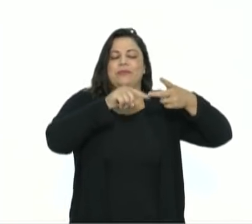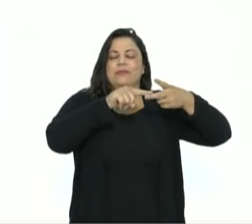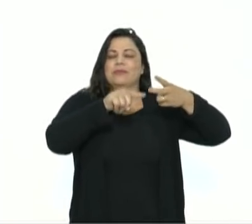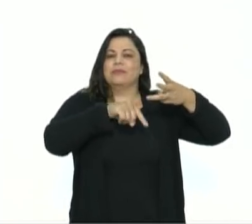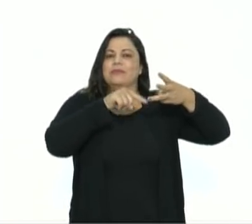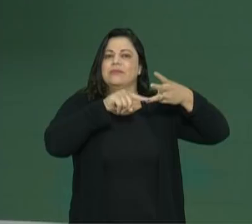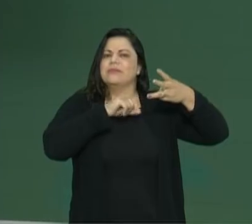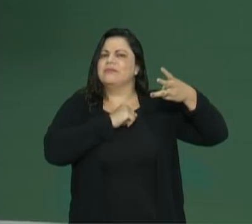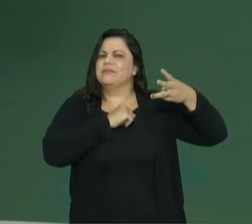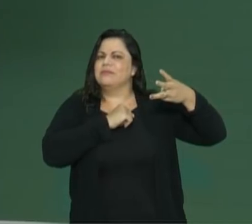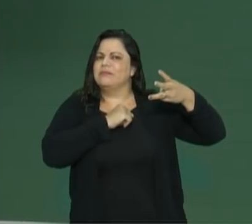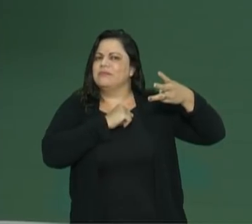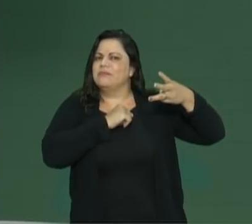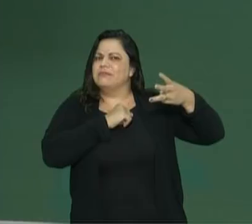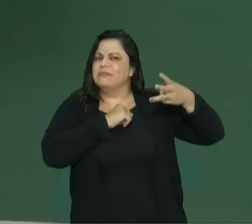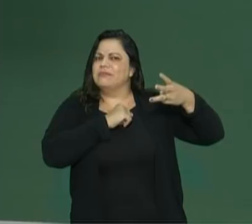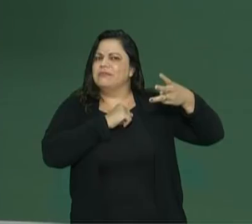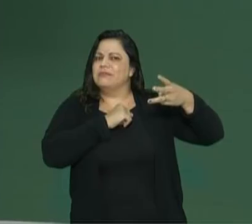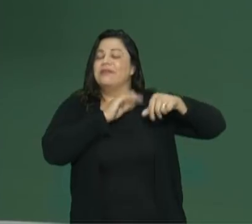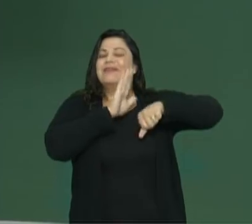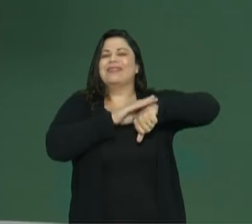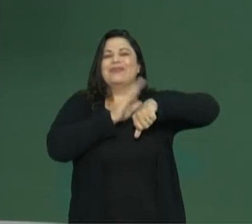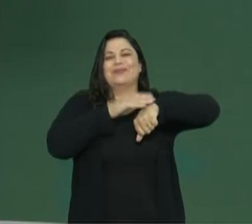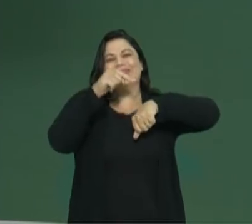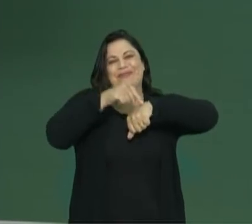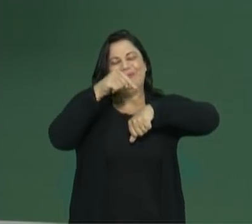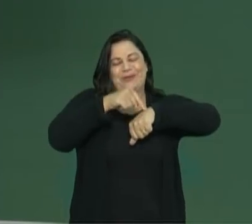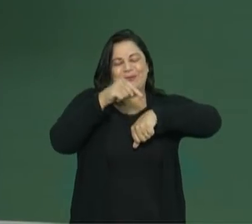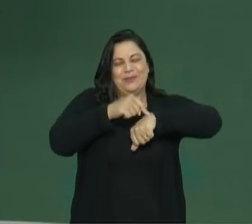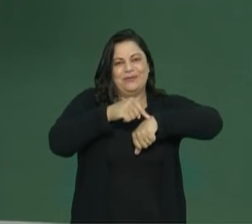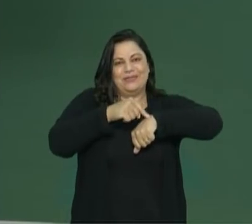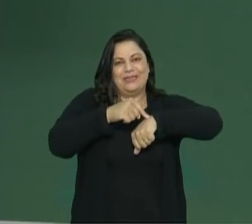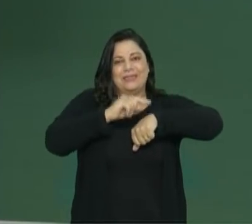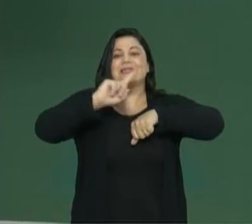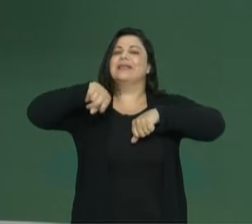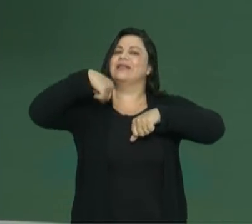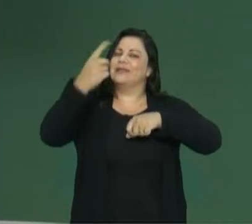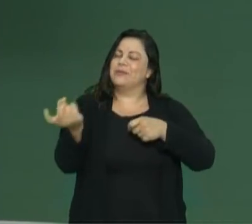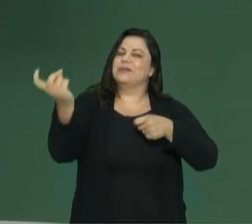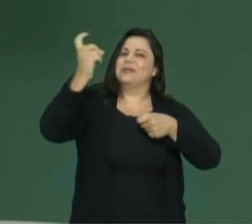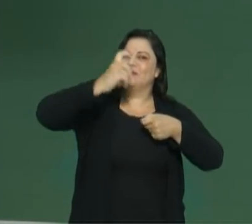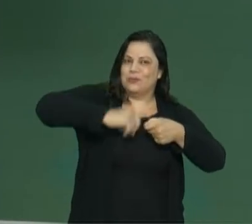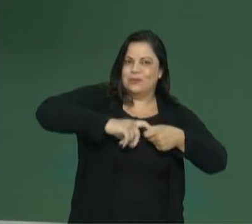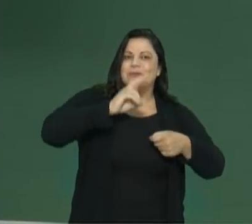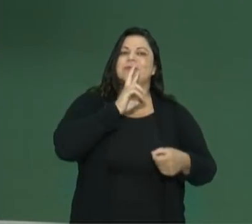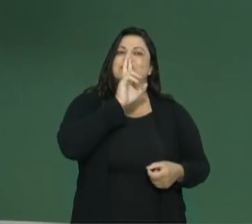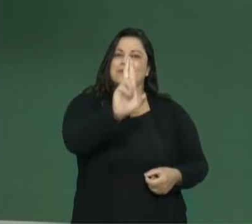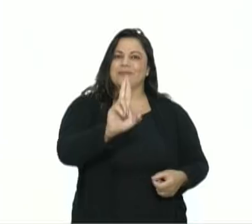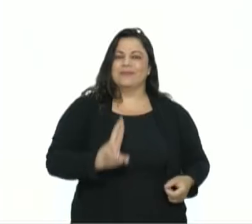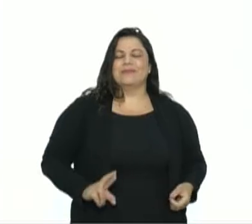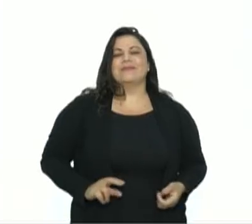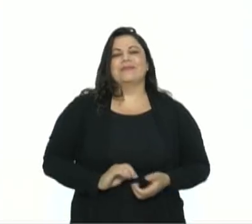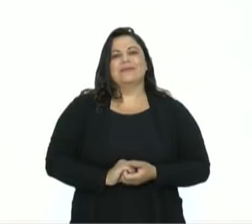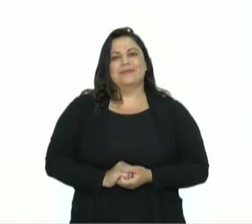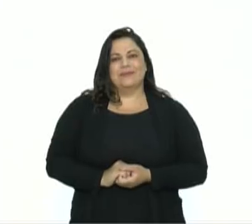na terceira? Eu vou dar um tempinho para vocês e daqui a pouco a gente volta para responder.